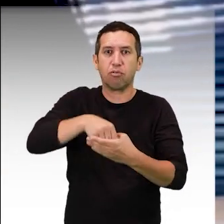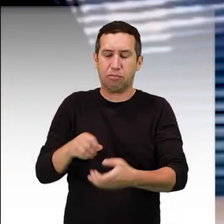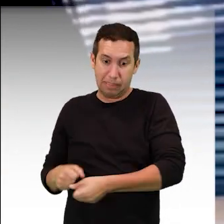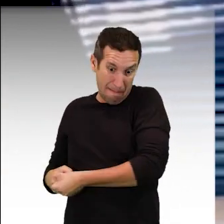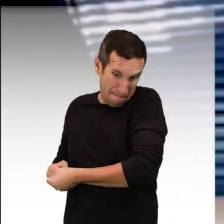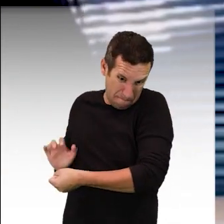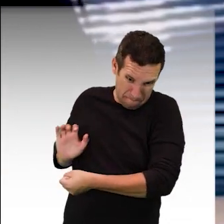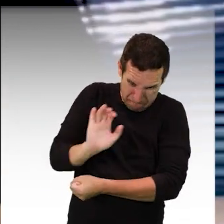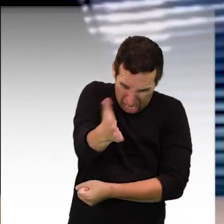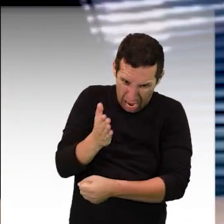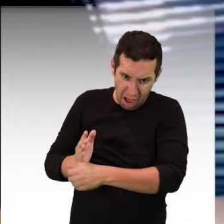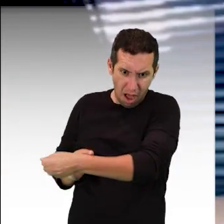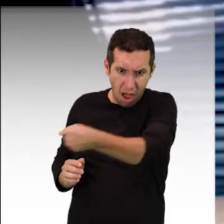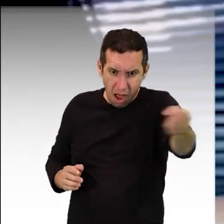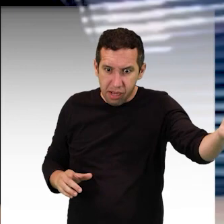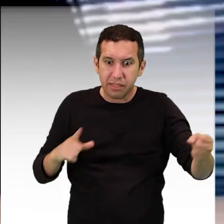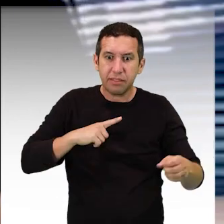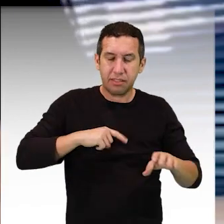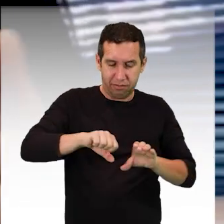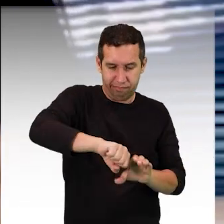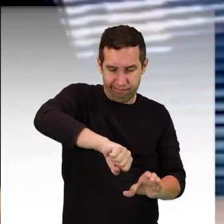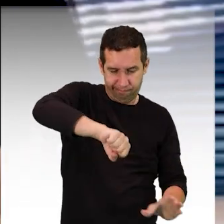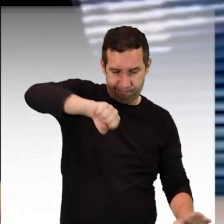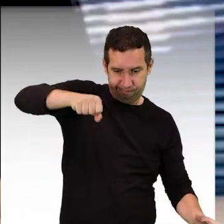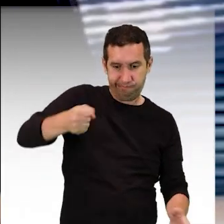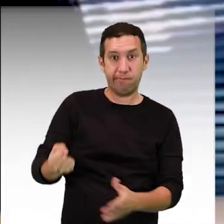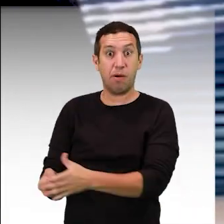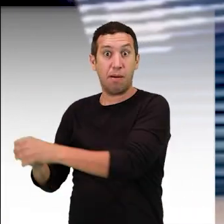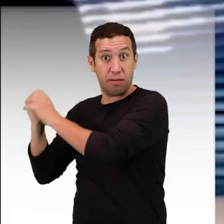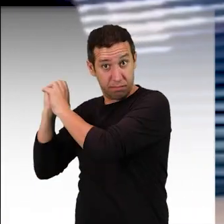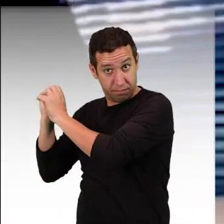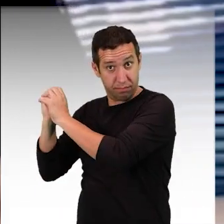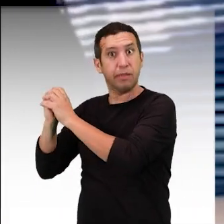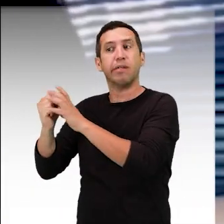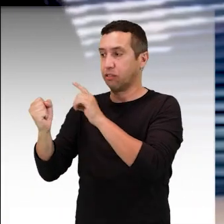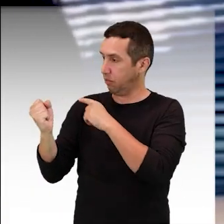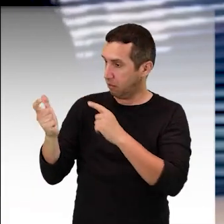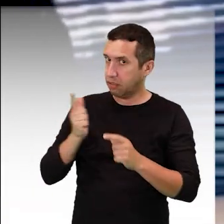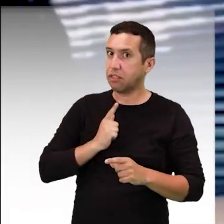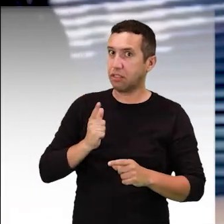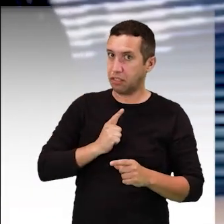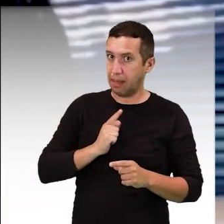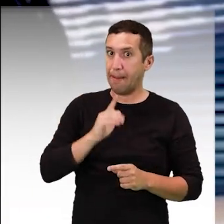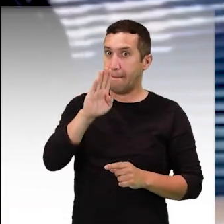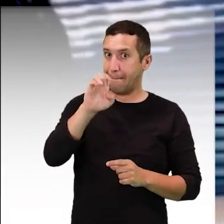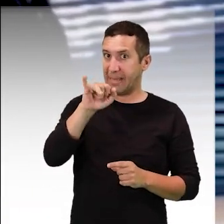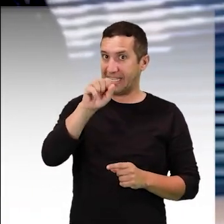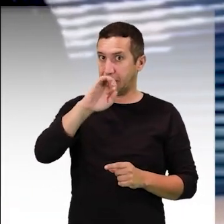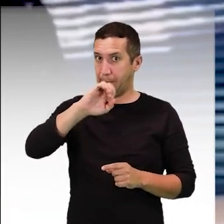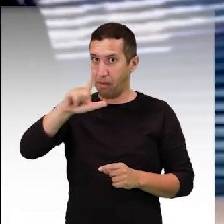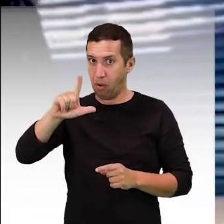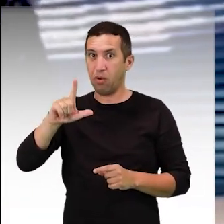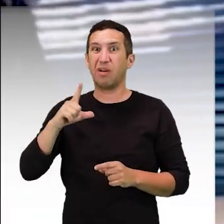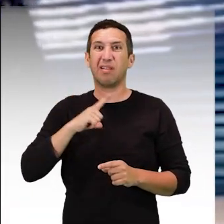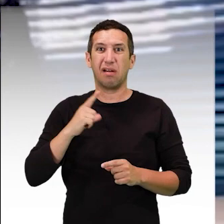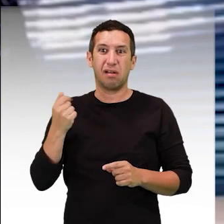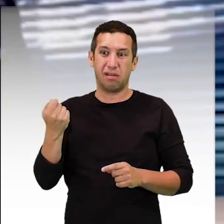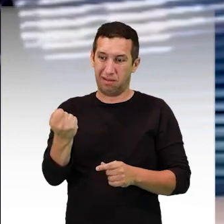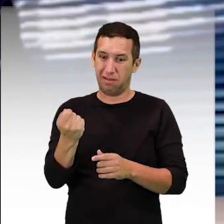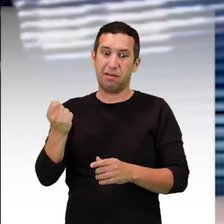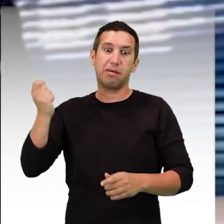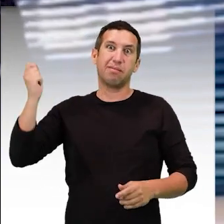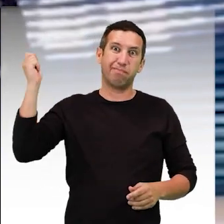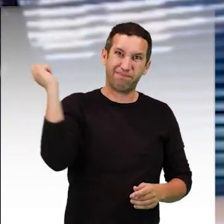trancadas. Encontramos os tacos de beisebol no quarto da Juliana, e esses tacos realmente estavam amassados do jeito